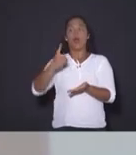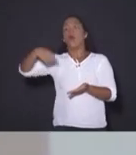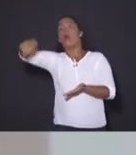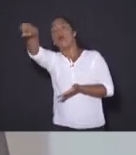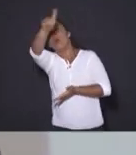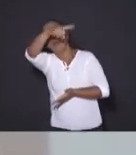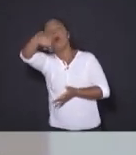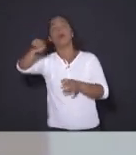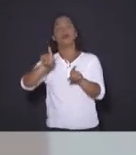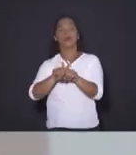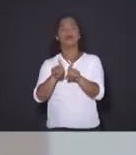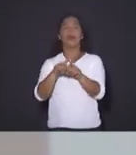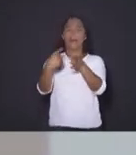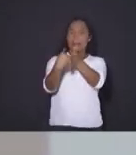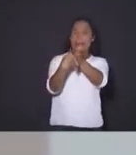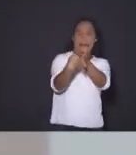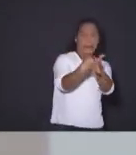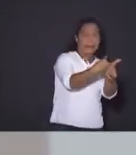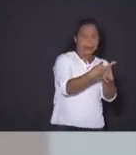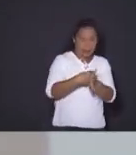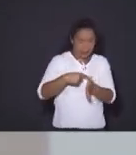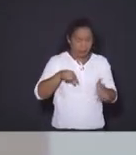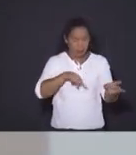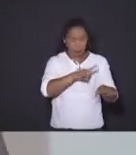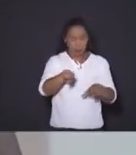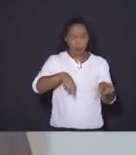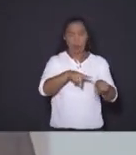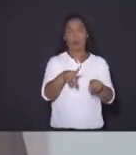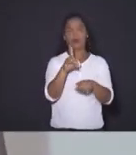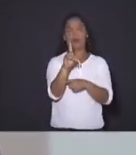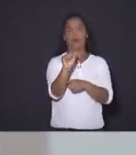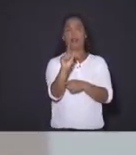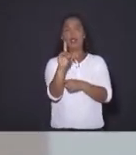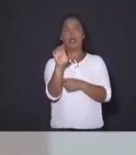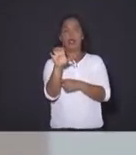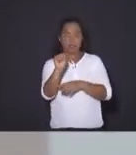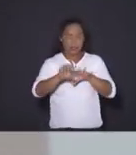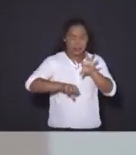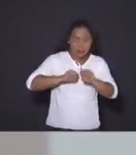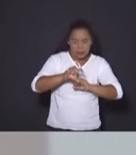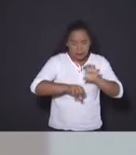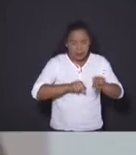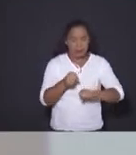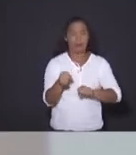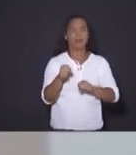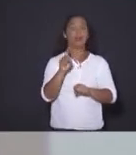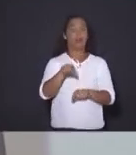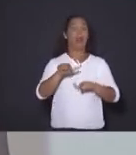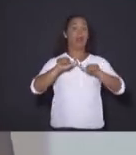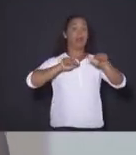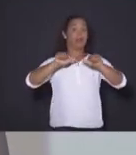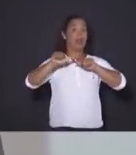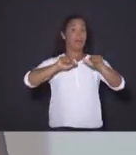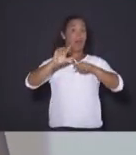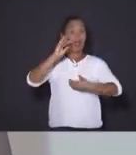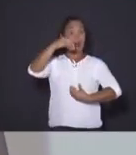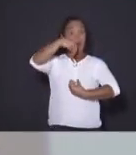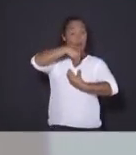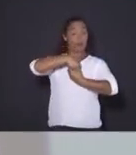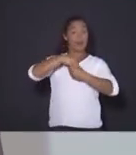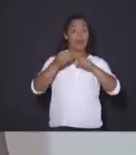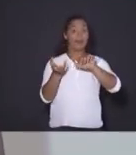pesquisar nós temos um trabalho importantíssimo no parlamento brasileiro por incrível que pareça